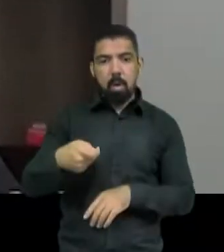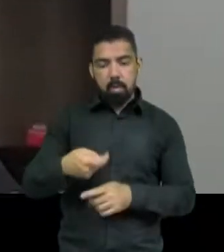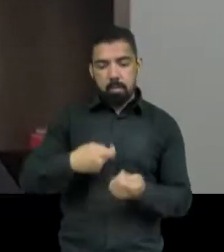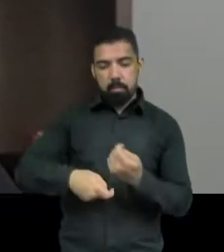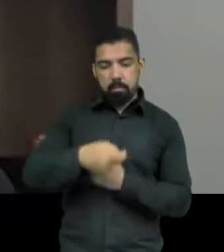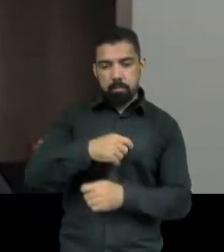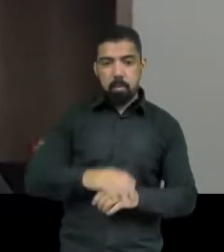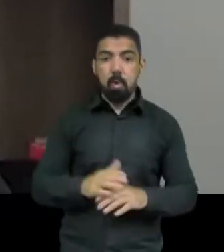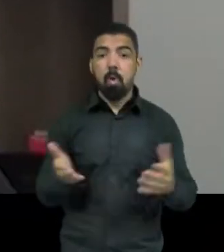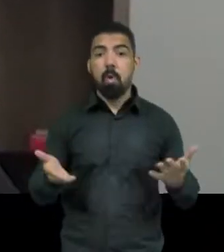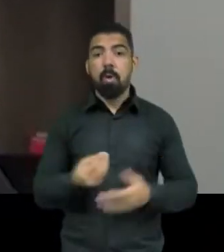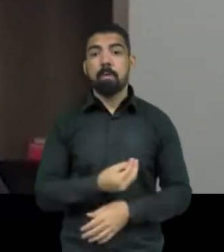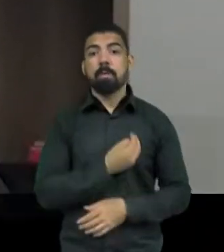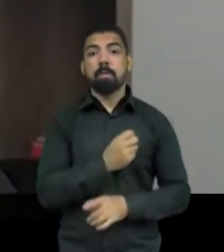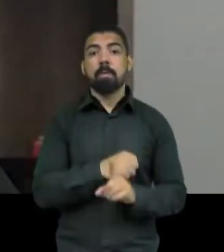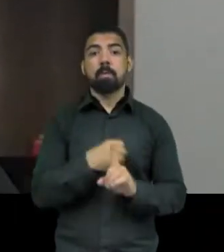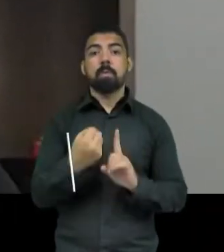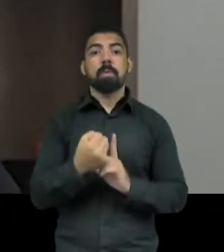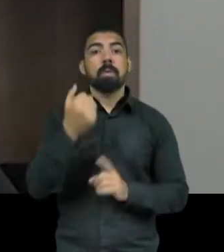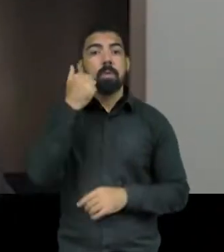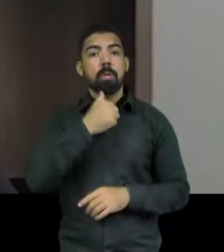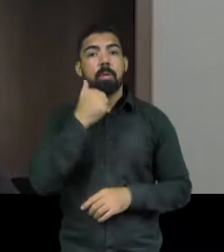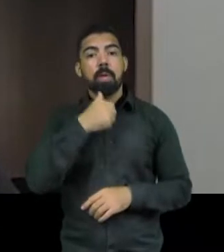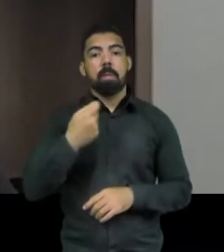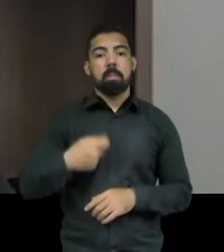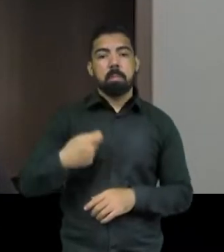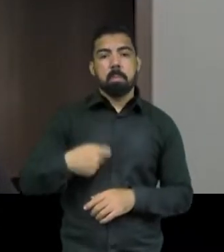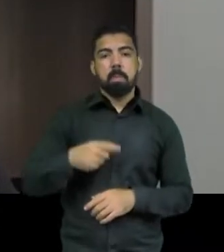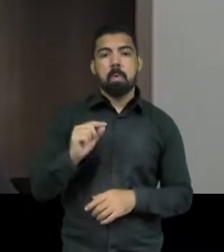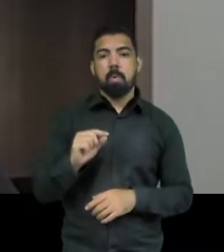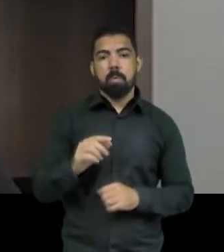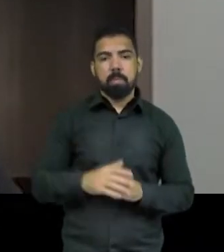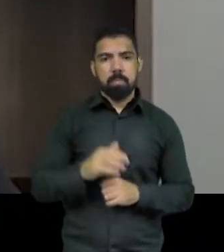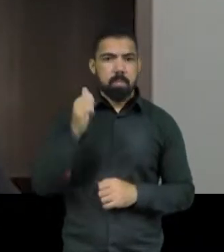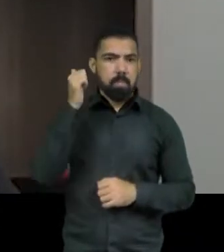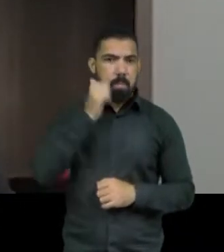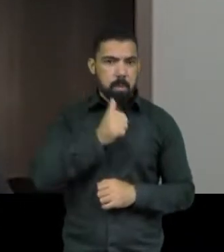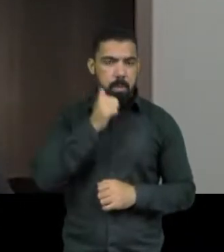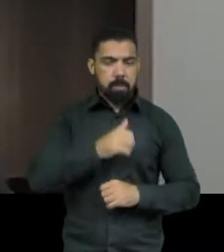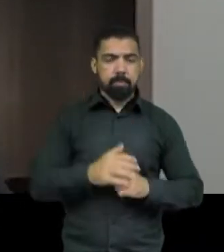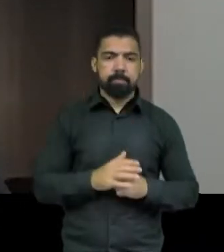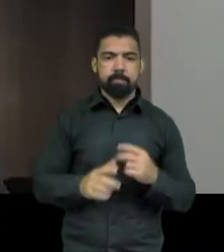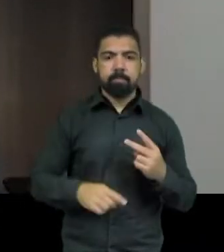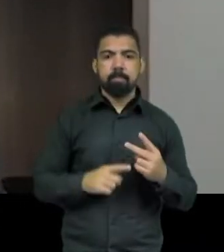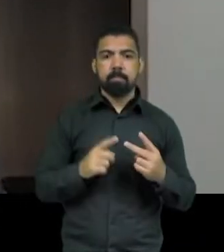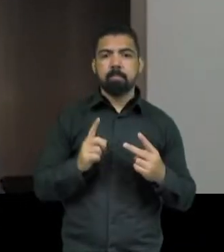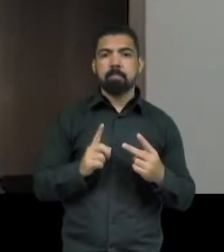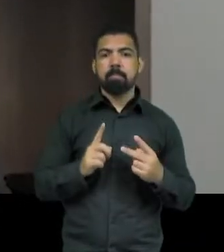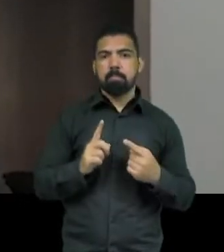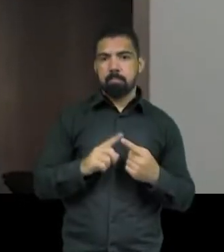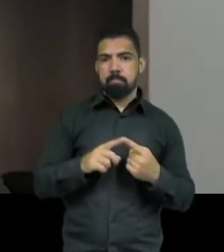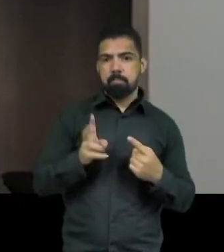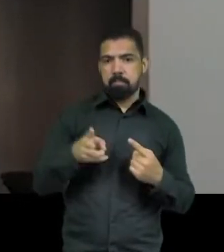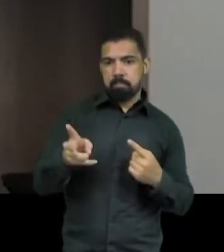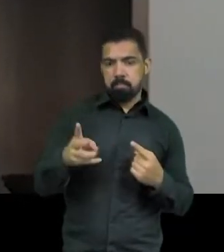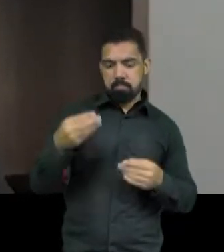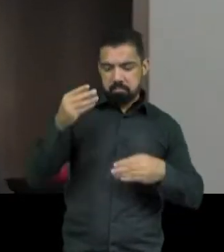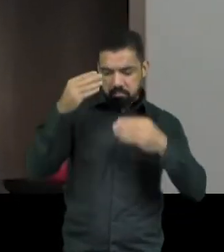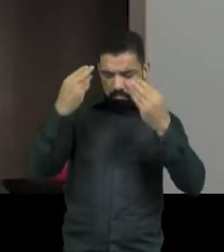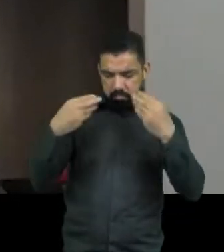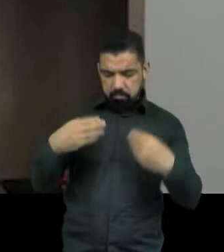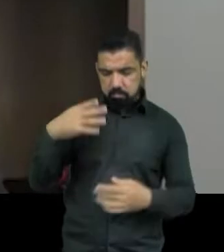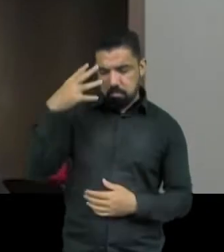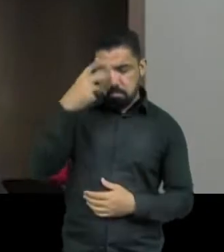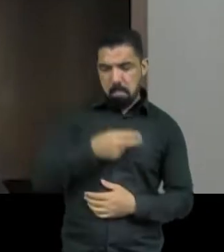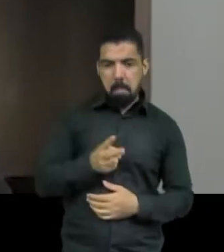sociedade hoje onde a mulher precisa ser mulher, ou seja, ela precisa estar sempre bem arrumada,